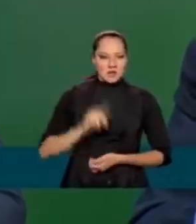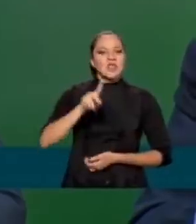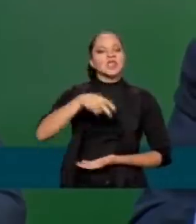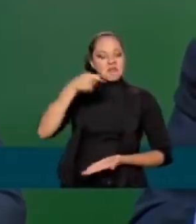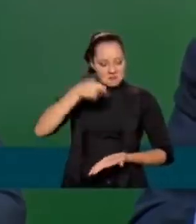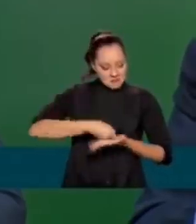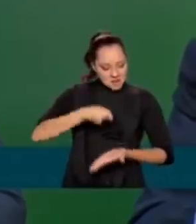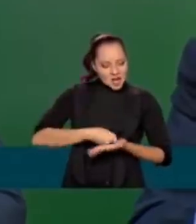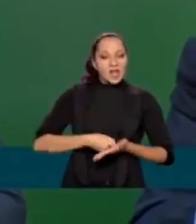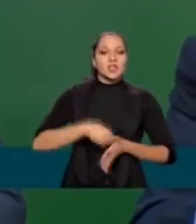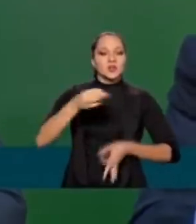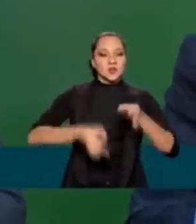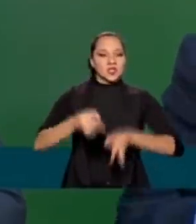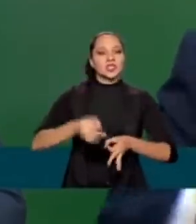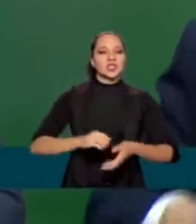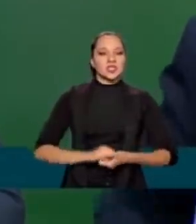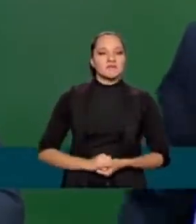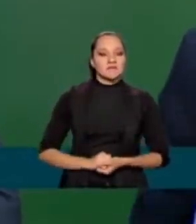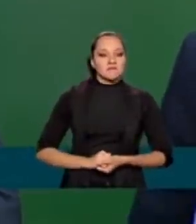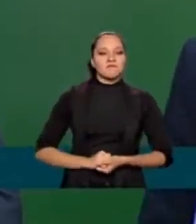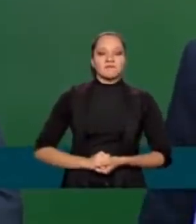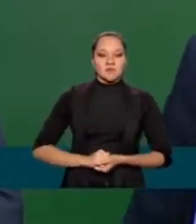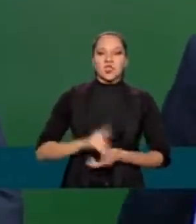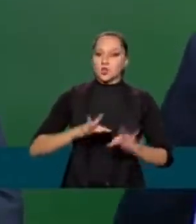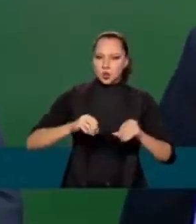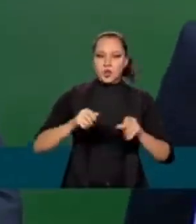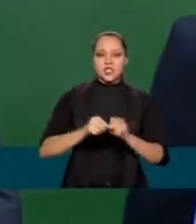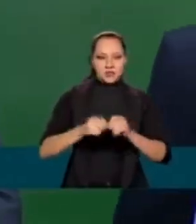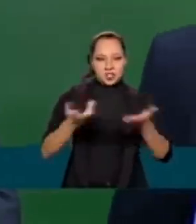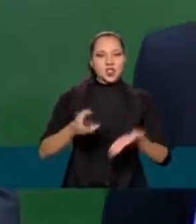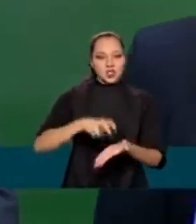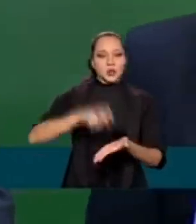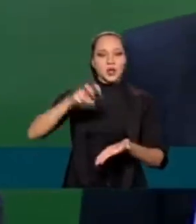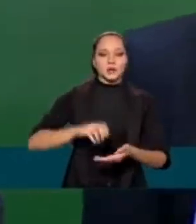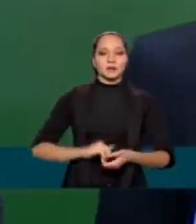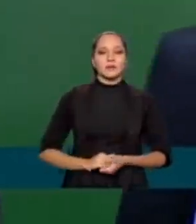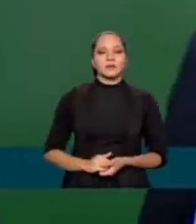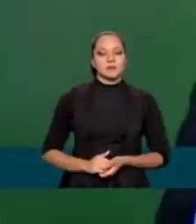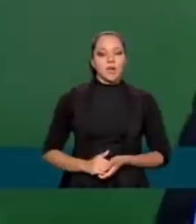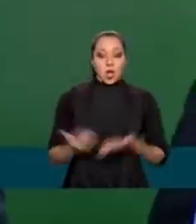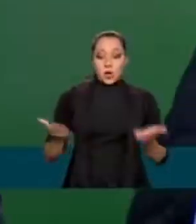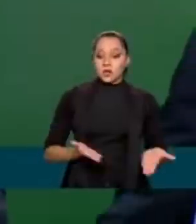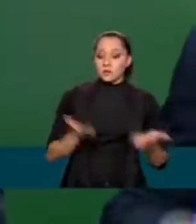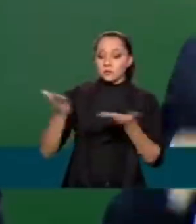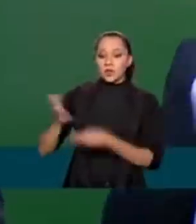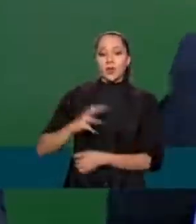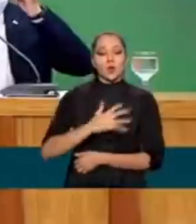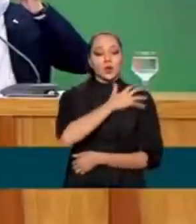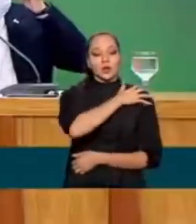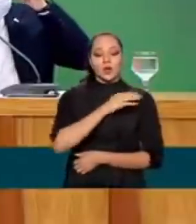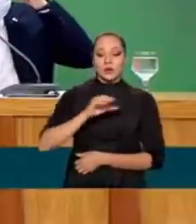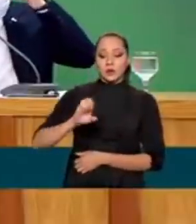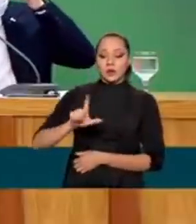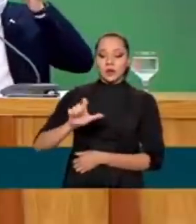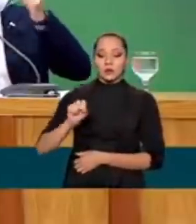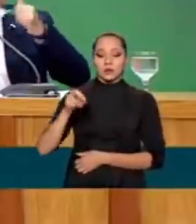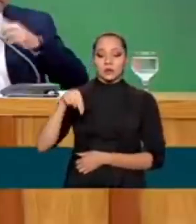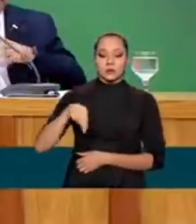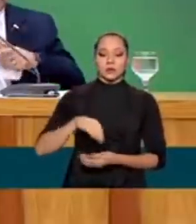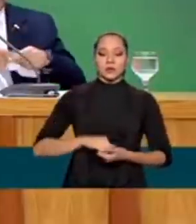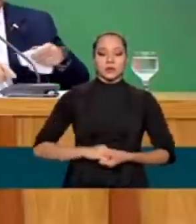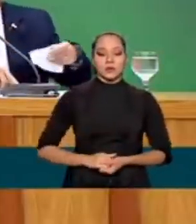na justiça tudo o que o senhor fez hoje de manhã. Passo a palavra ao coronel Elcio Franco.